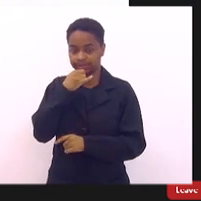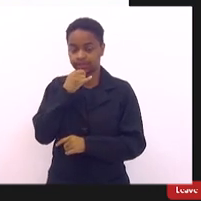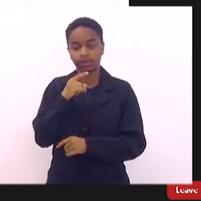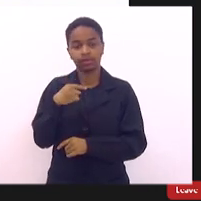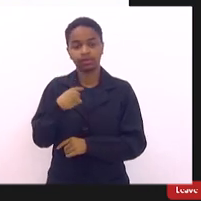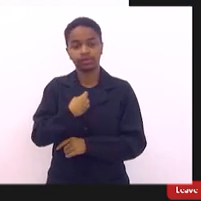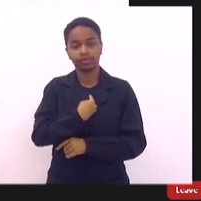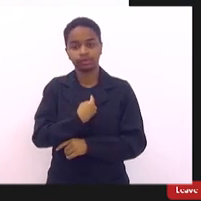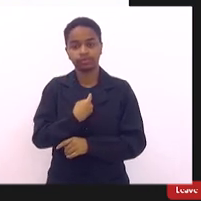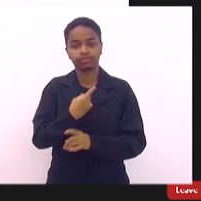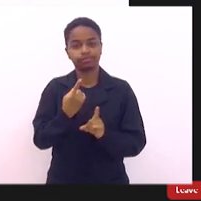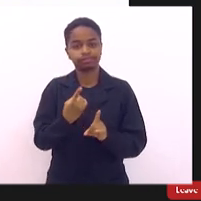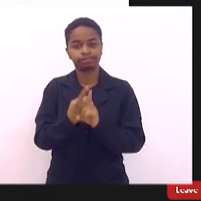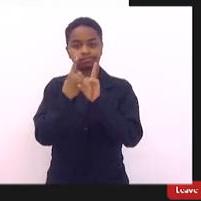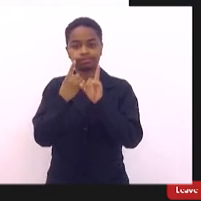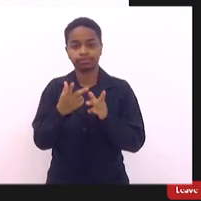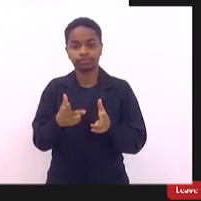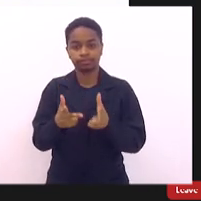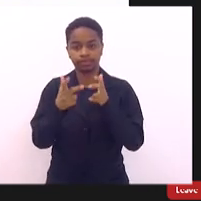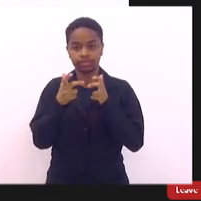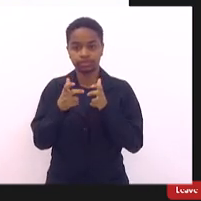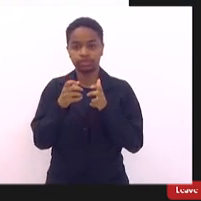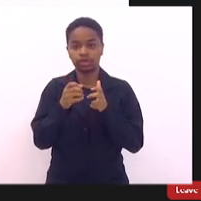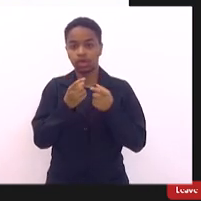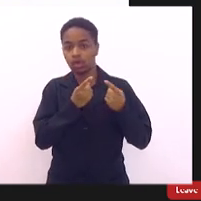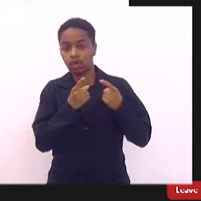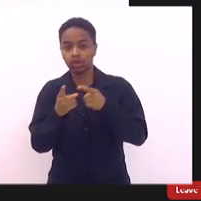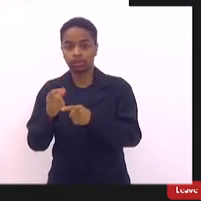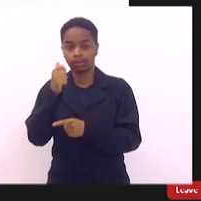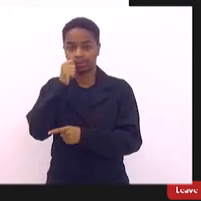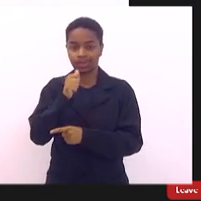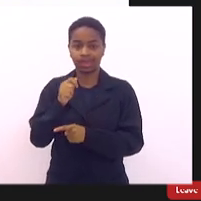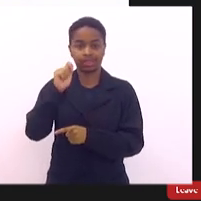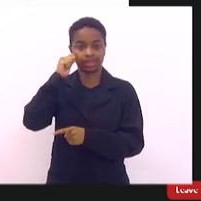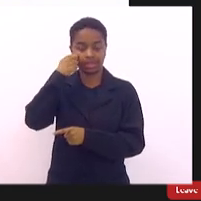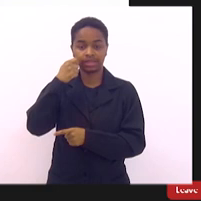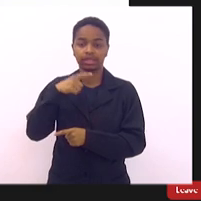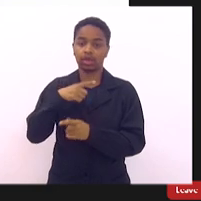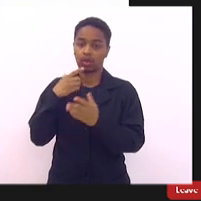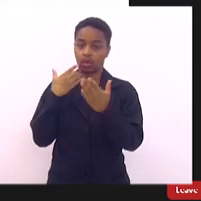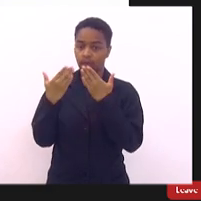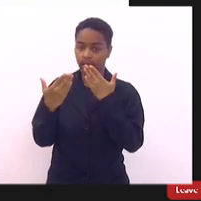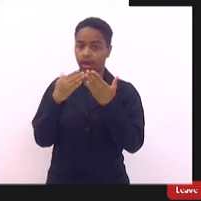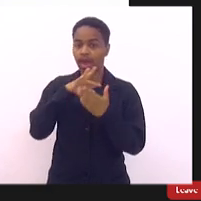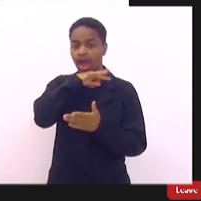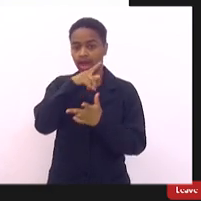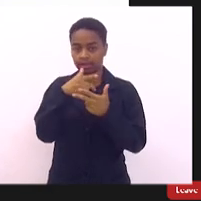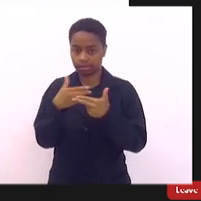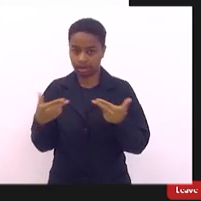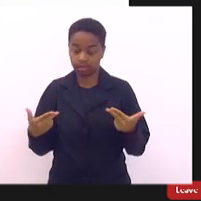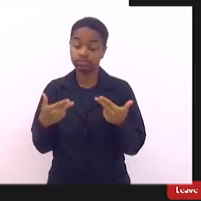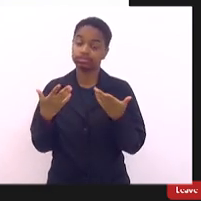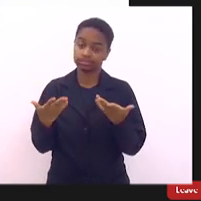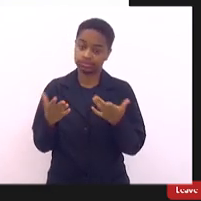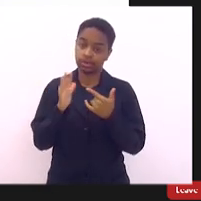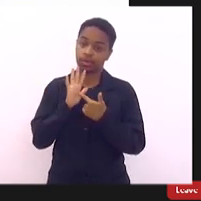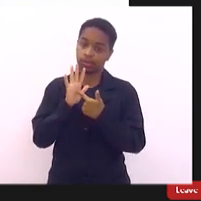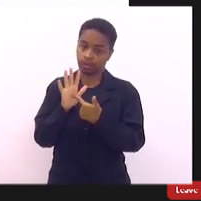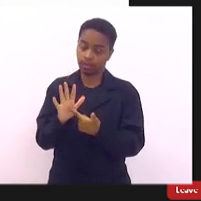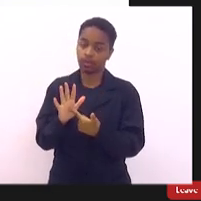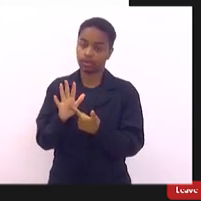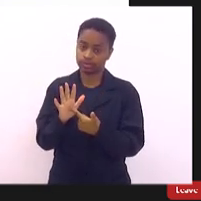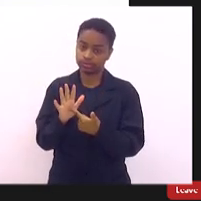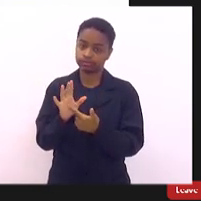gente identificou muito em relação a ataques contra mulheres negras, a comparação com animais, né, uma forma bem específica